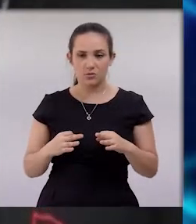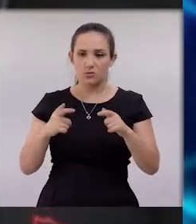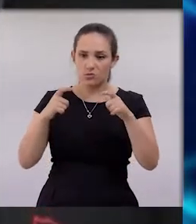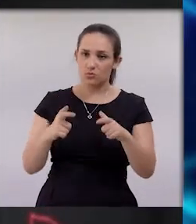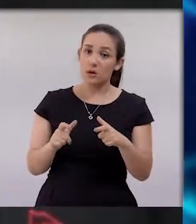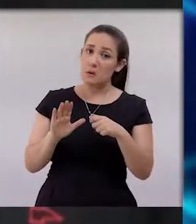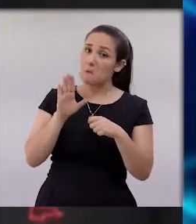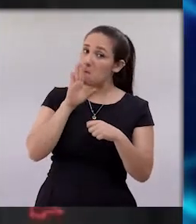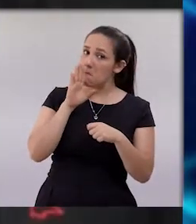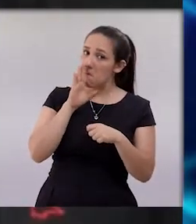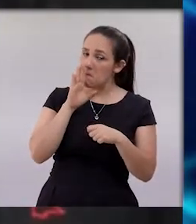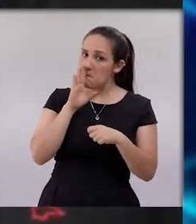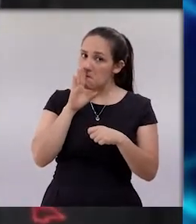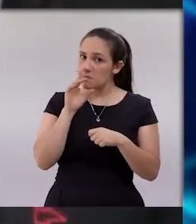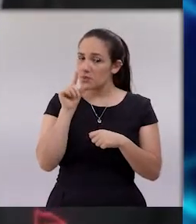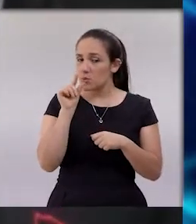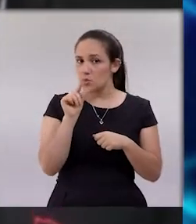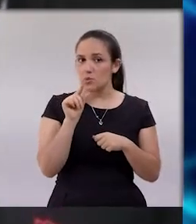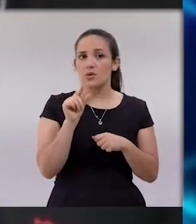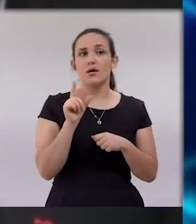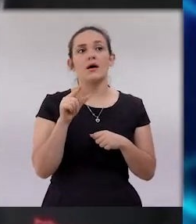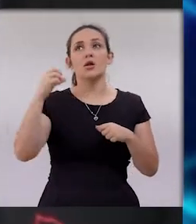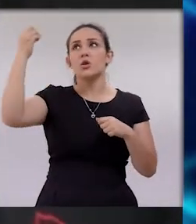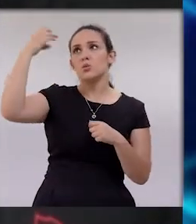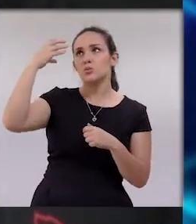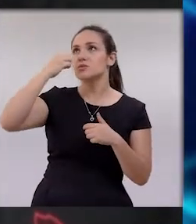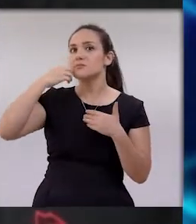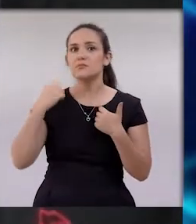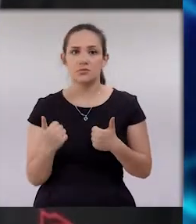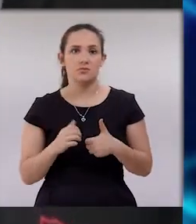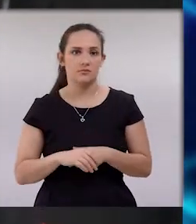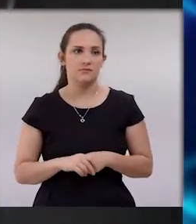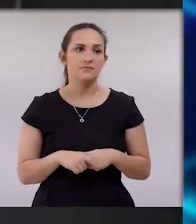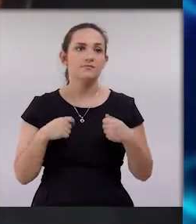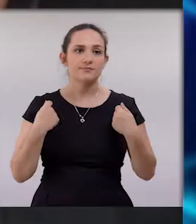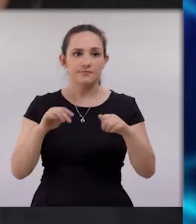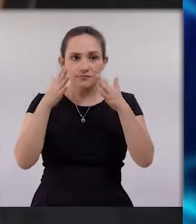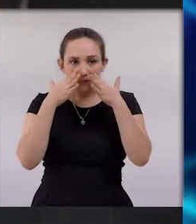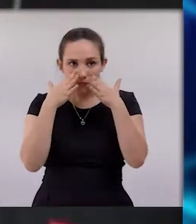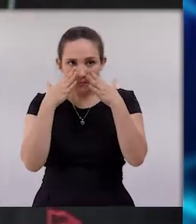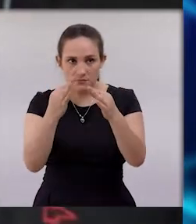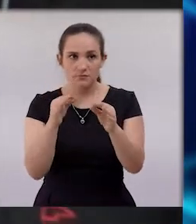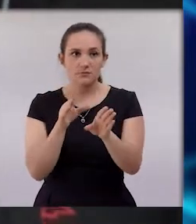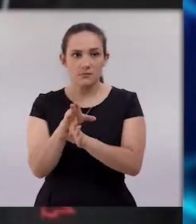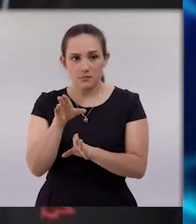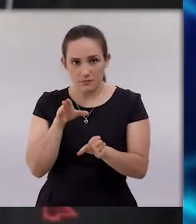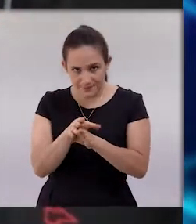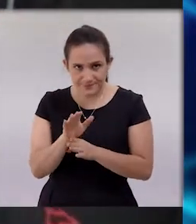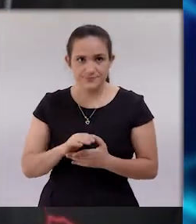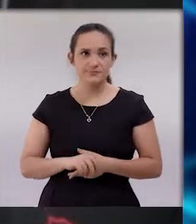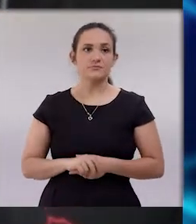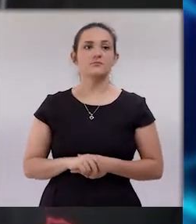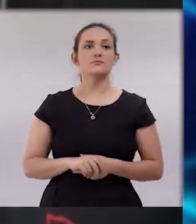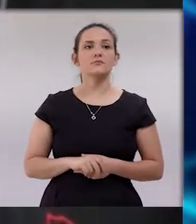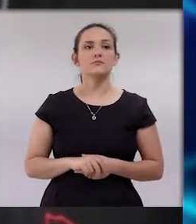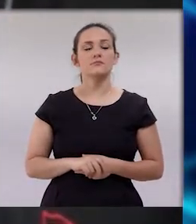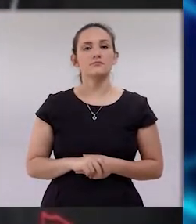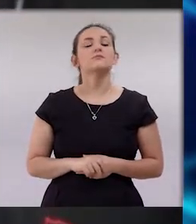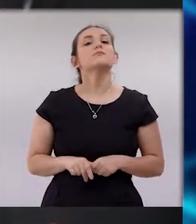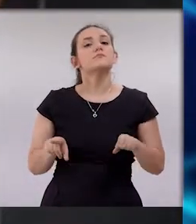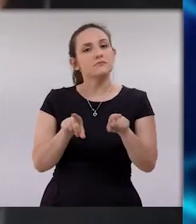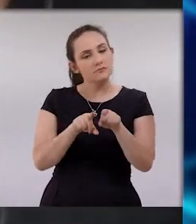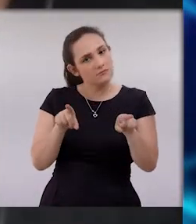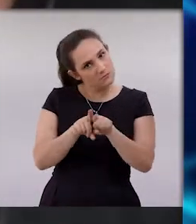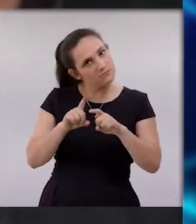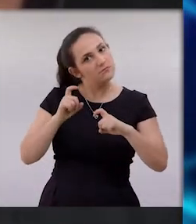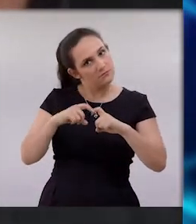bem iluminado, né, onde você possa prestar atenção nas orientações que vão lhe ser dadas. E o